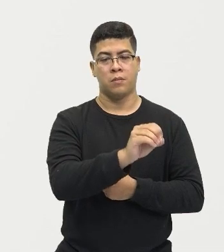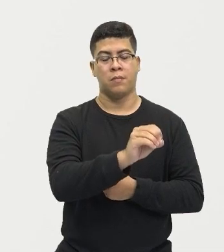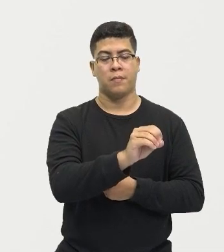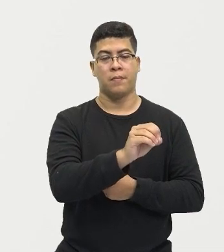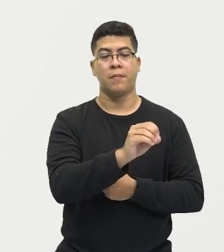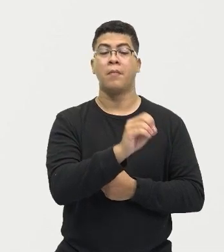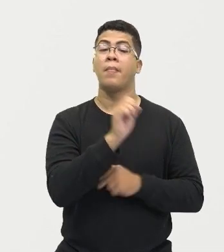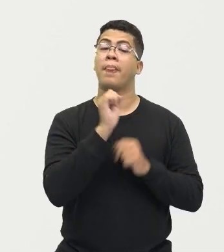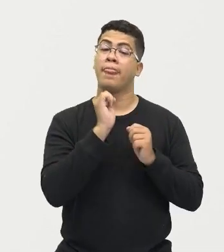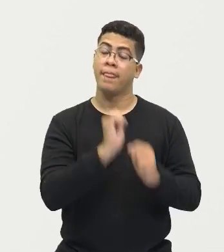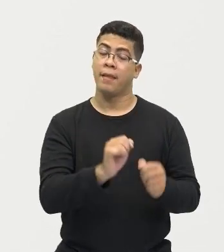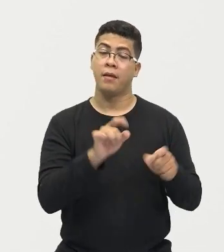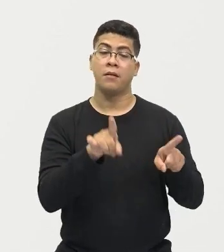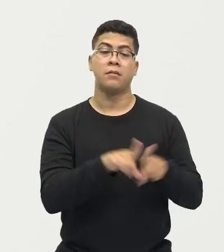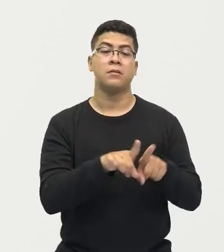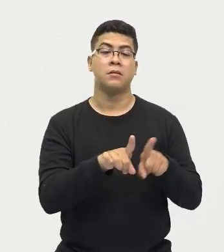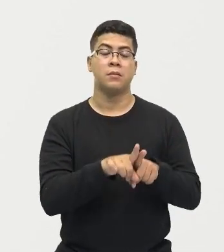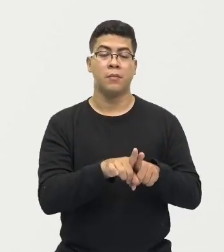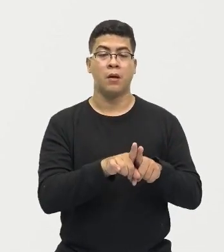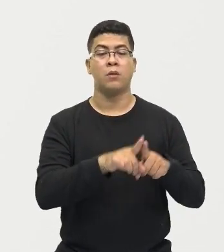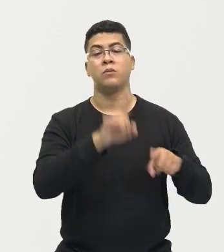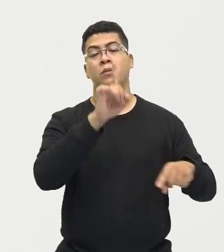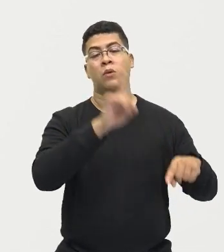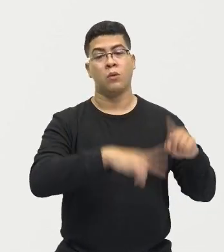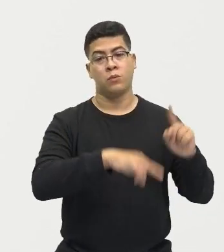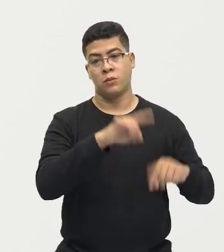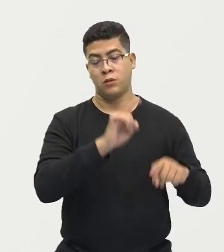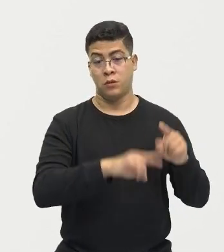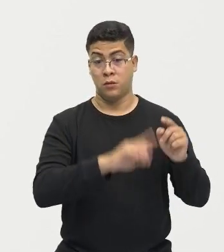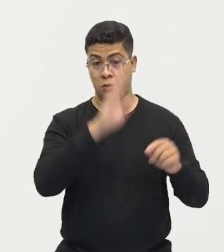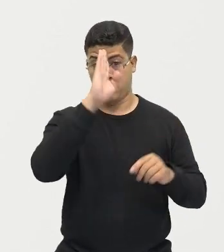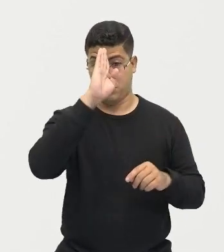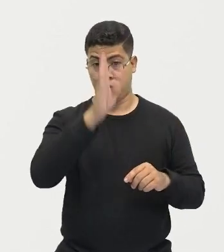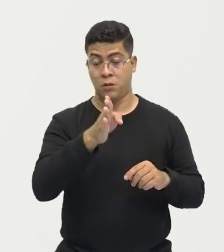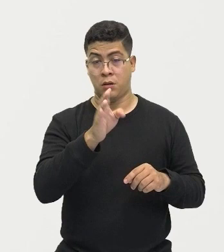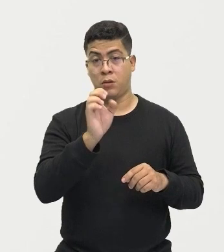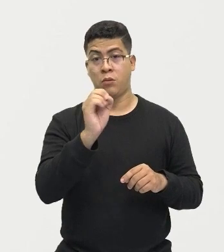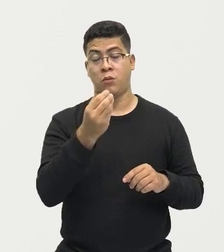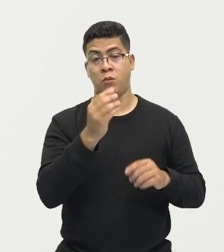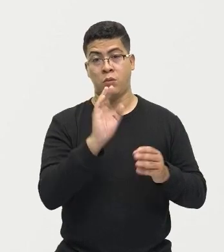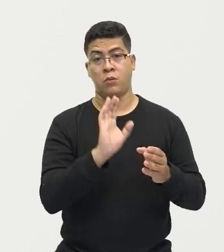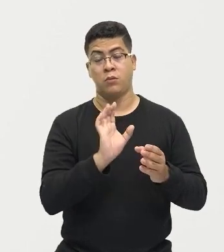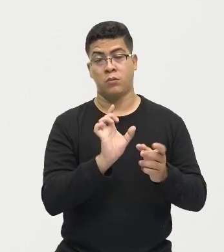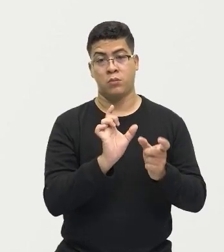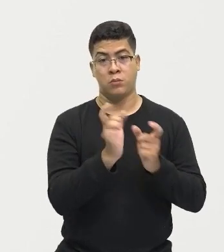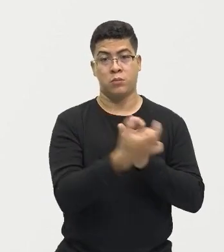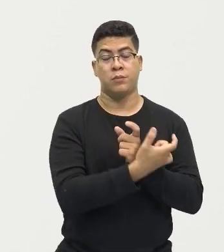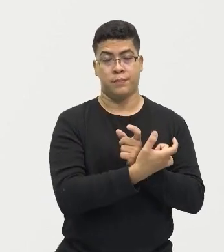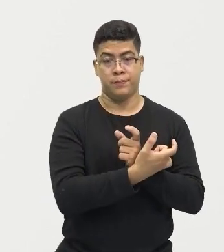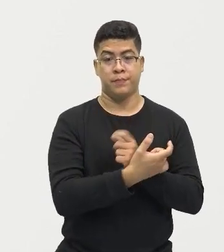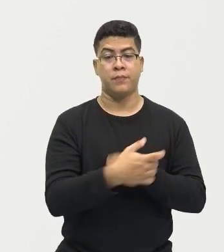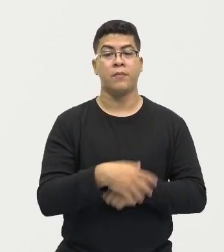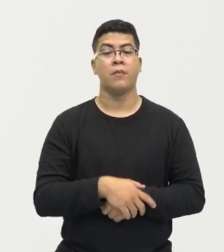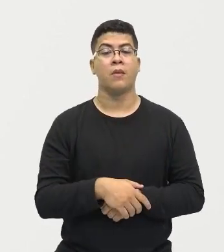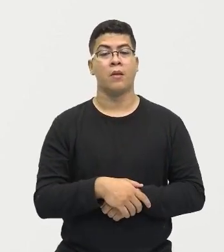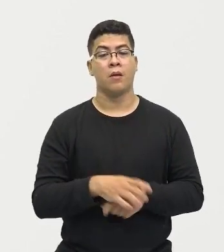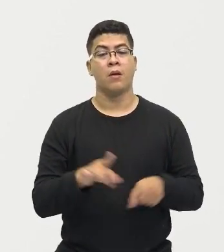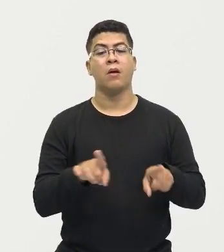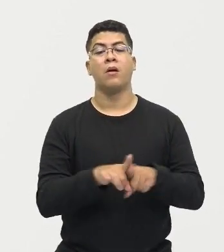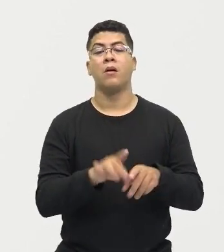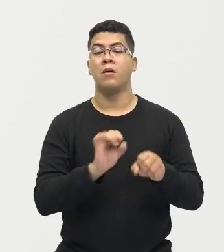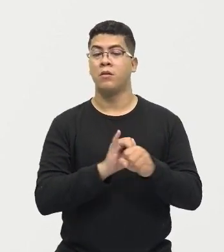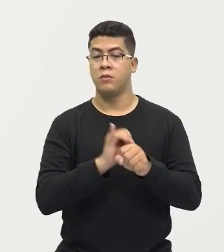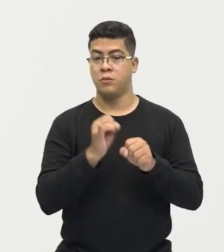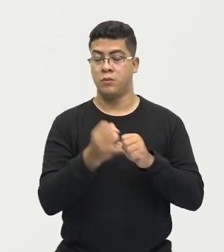Pode fazer papel de objeto, indireto ou direto. É o que nós estamos vendo. Pode ser adjunto adverbial, pode